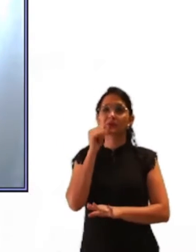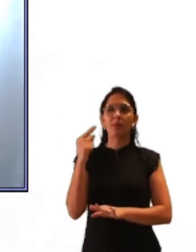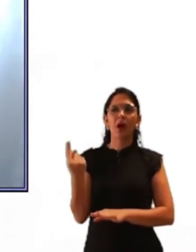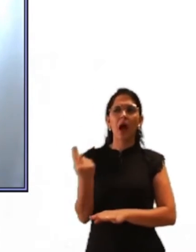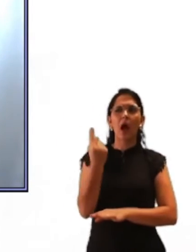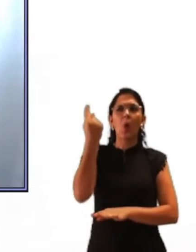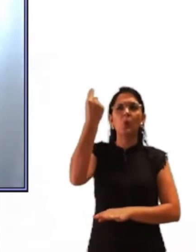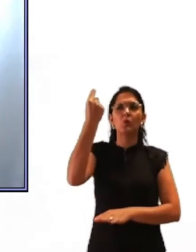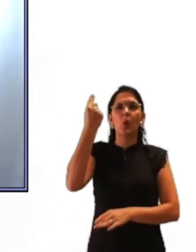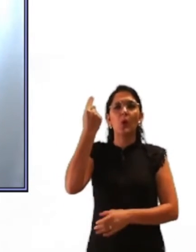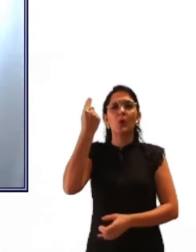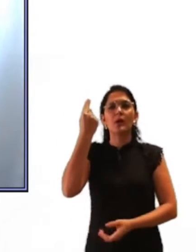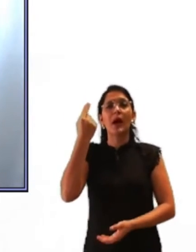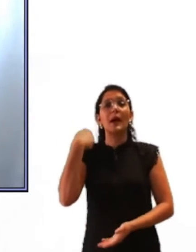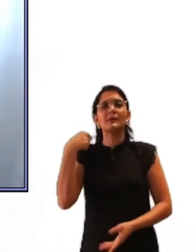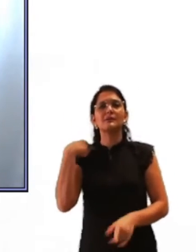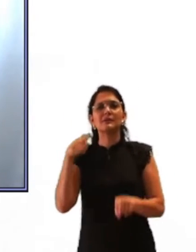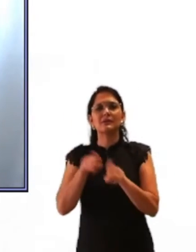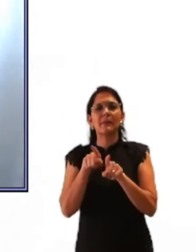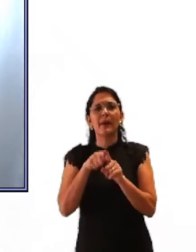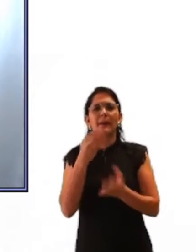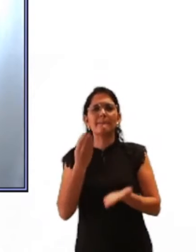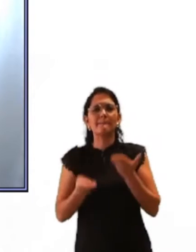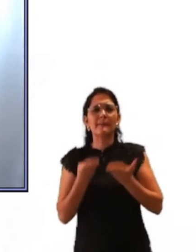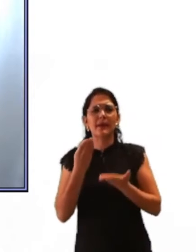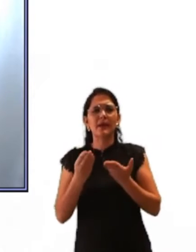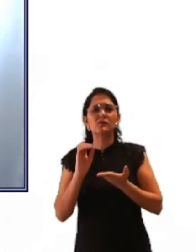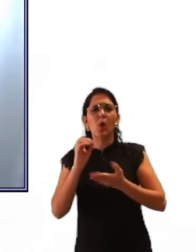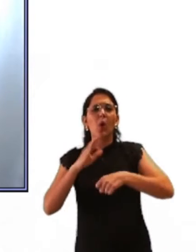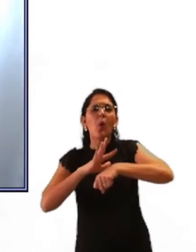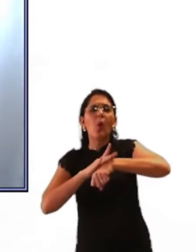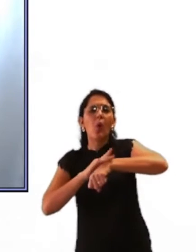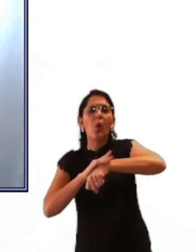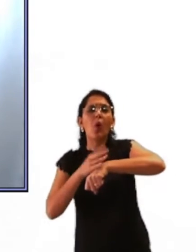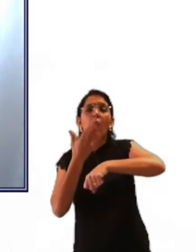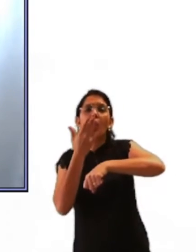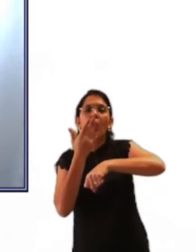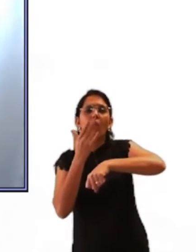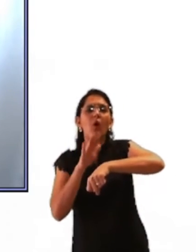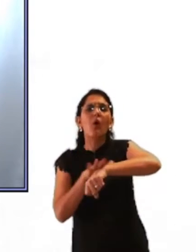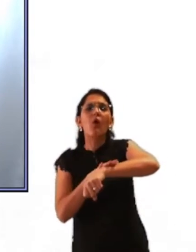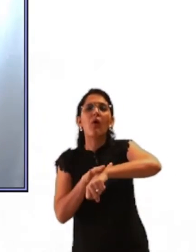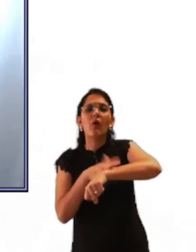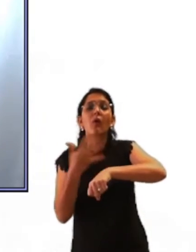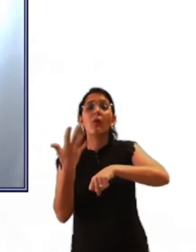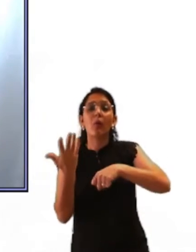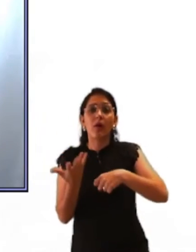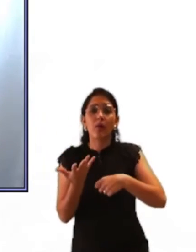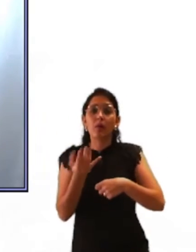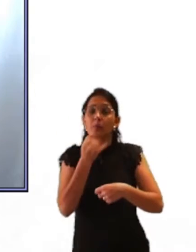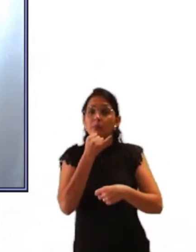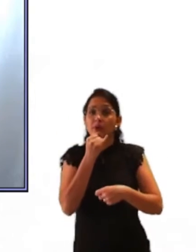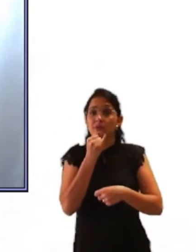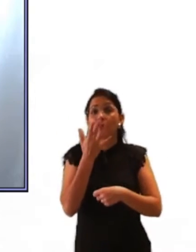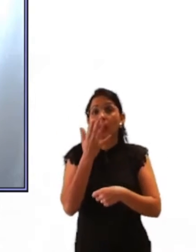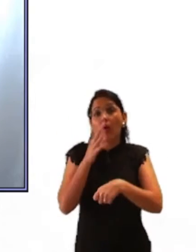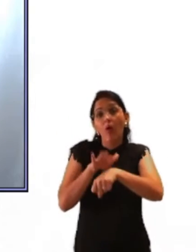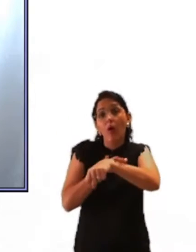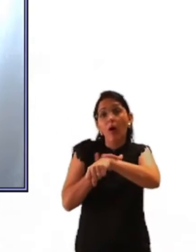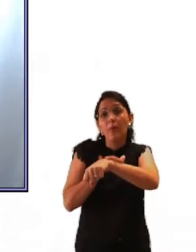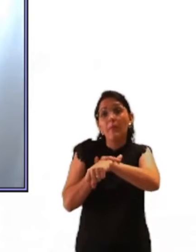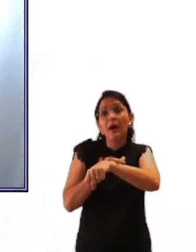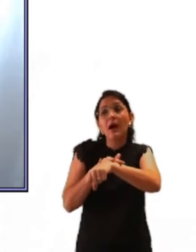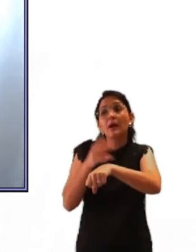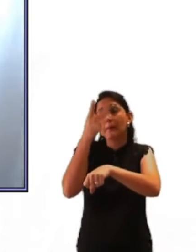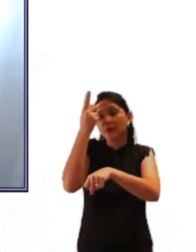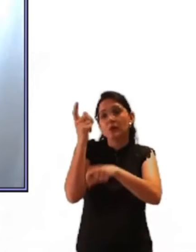cor da pele, né? Isso muda totalmente, porque a cor da pele de uma pessoa